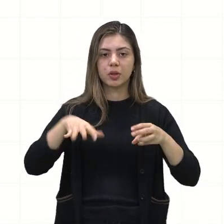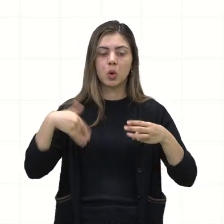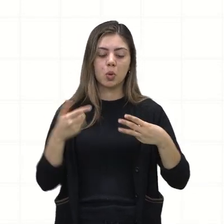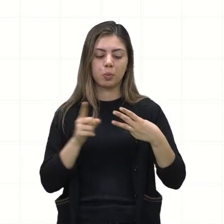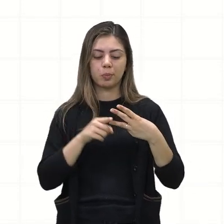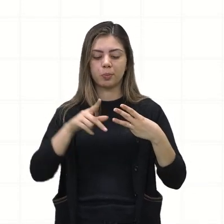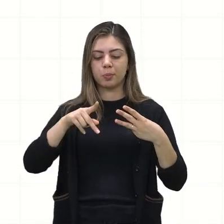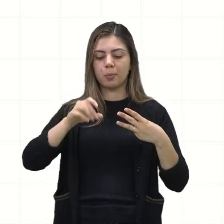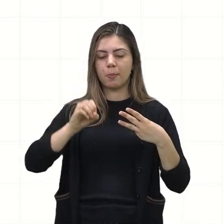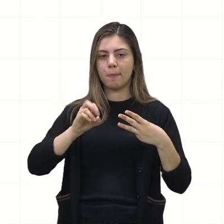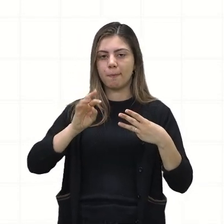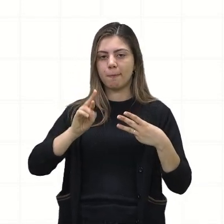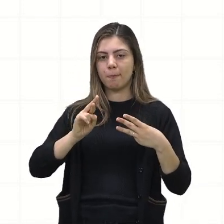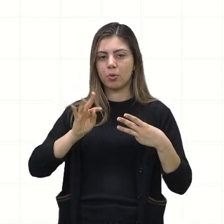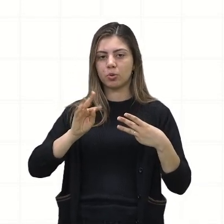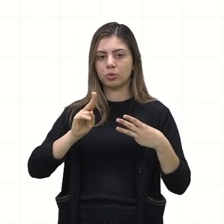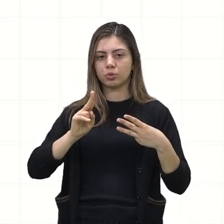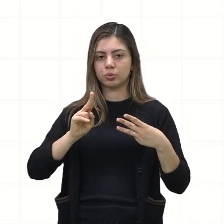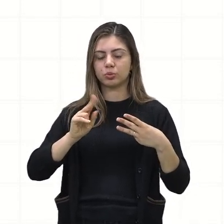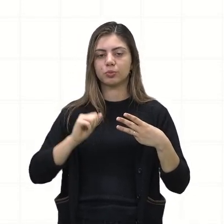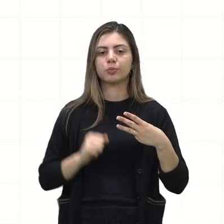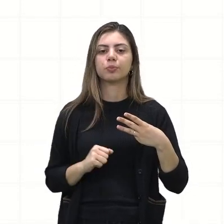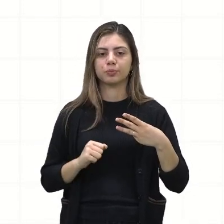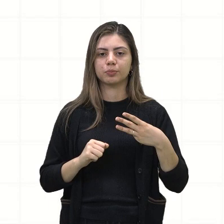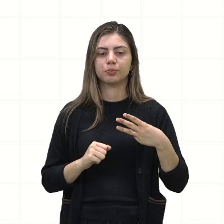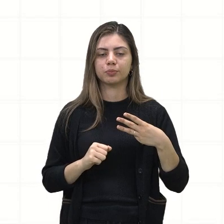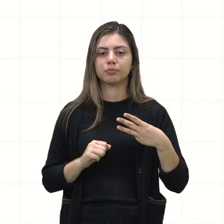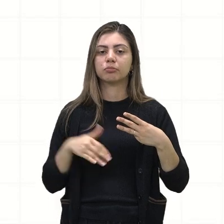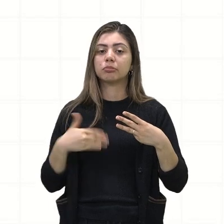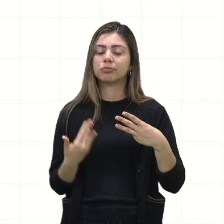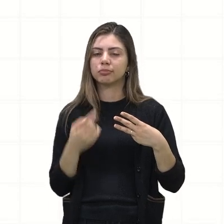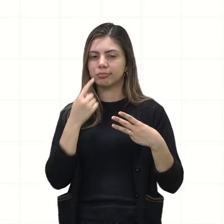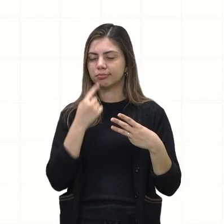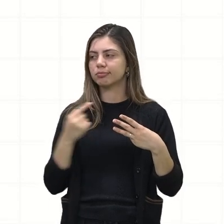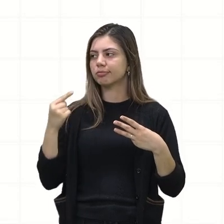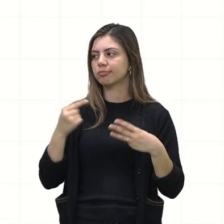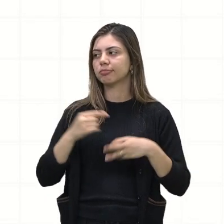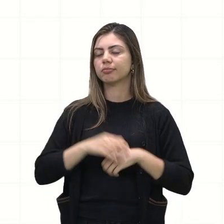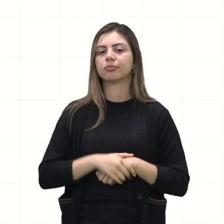a portuguesa. Tá? Então, vejam só.